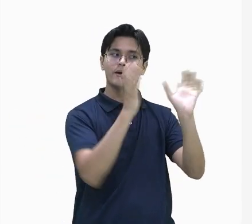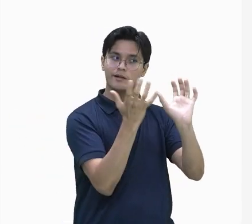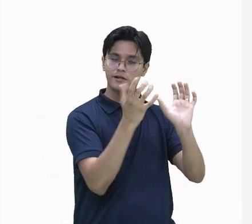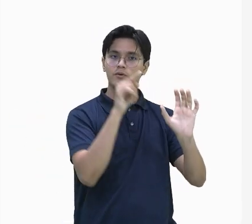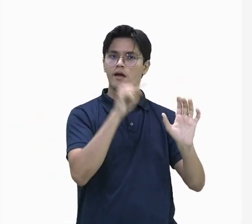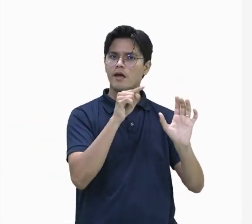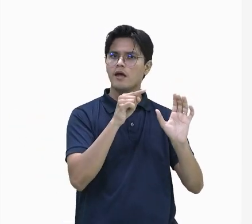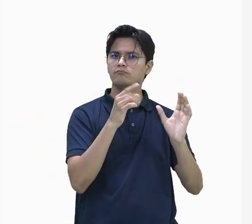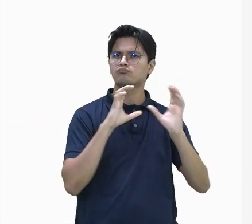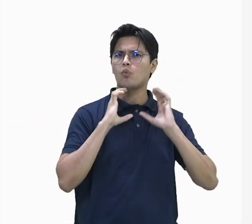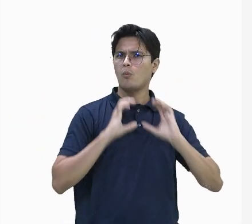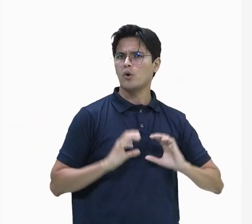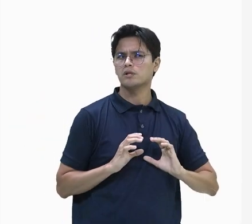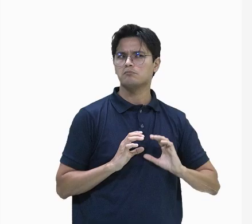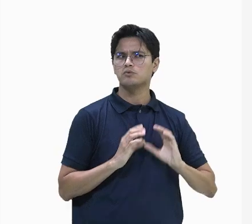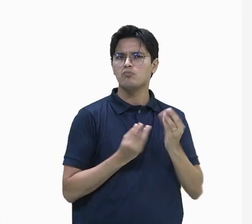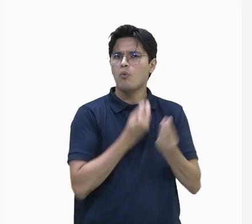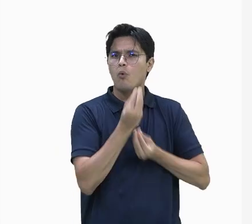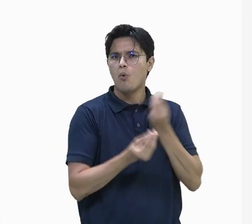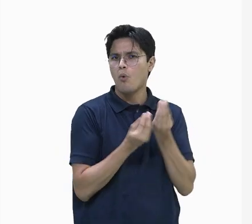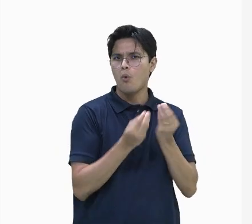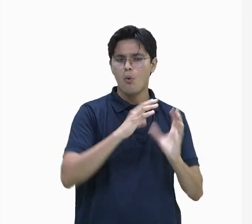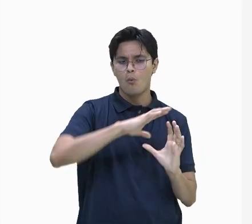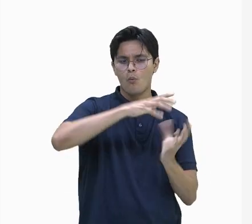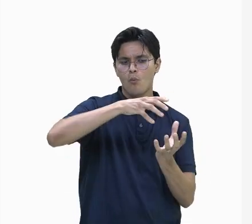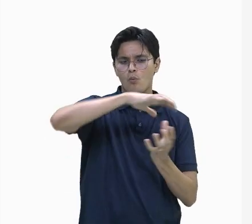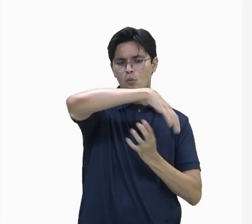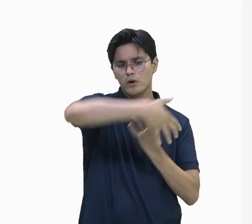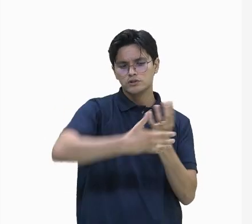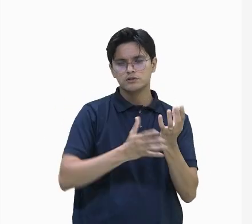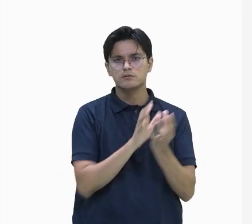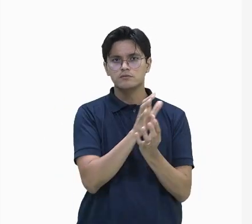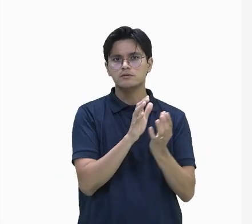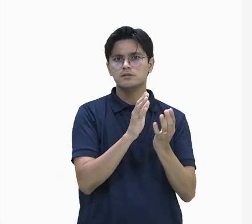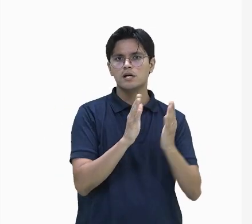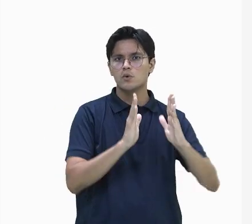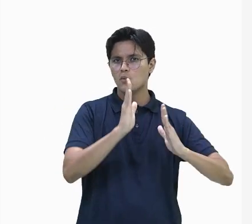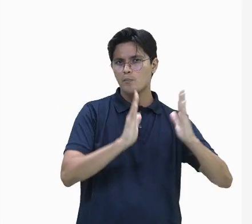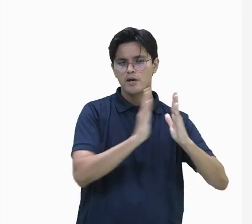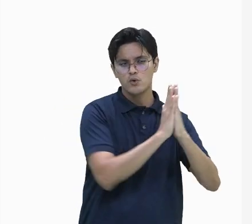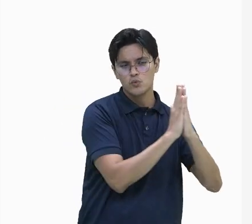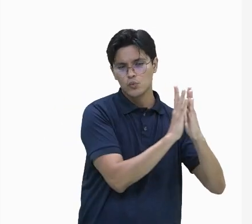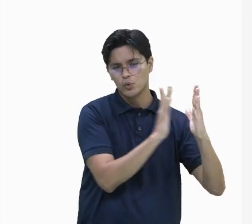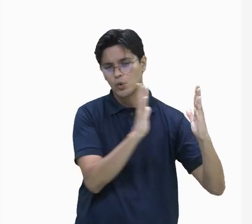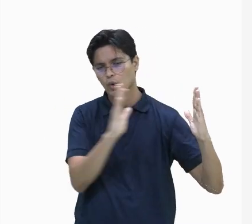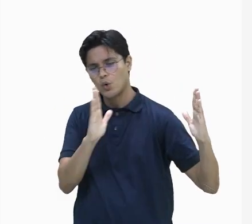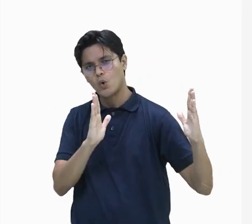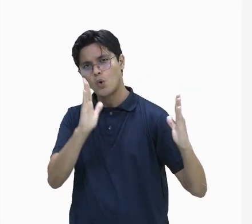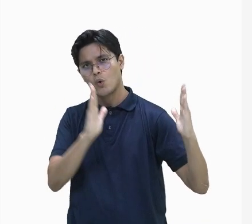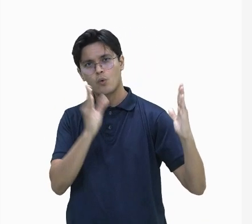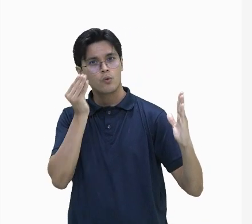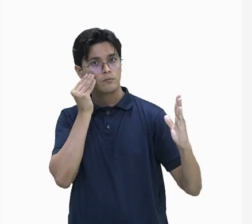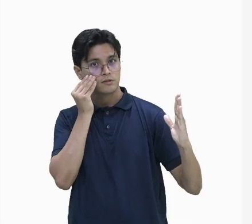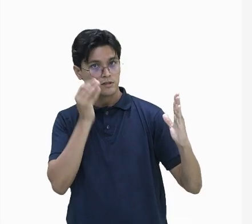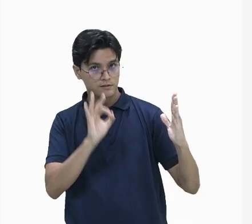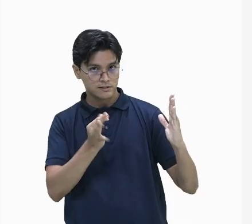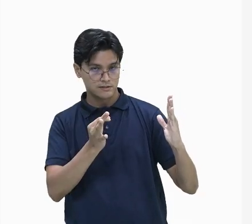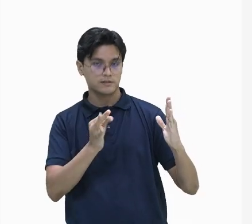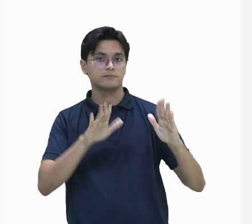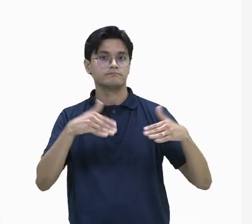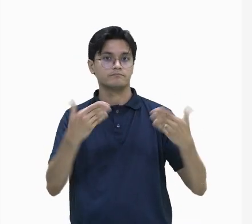da atmosfera durante um período longo de observação. Então, vamos aqui fazer